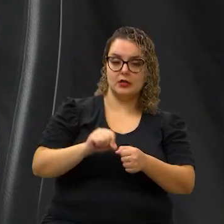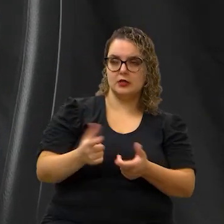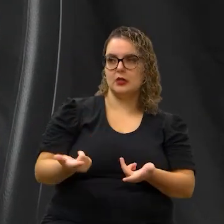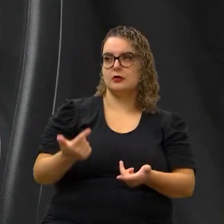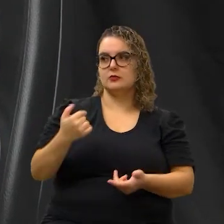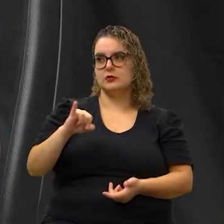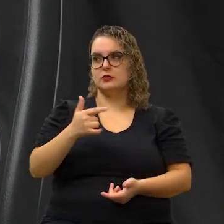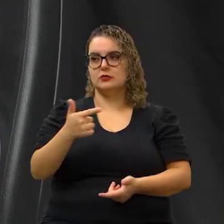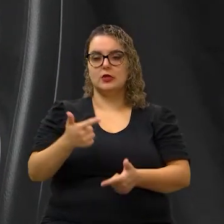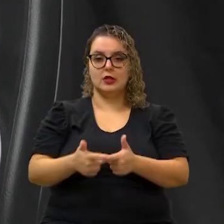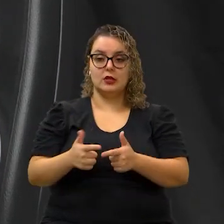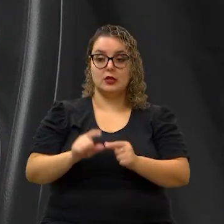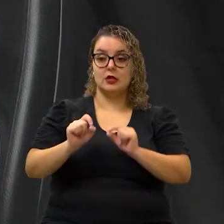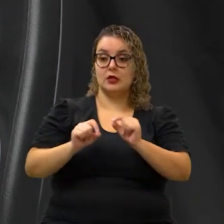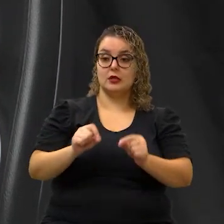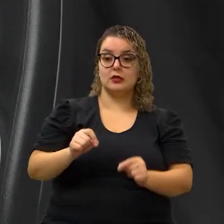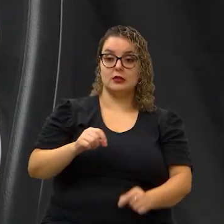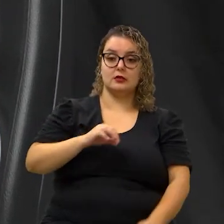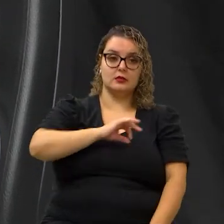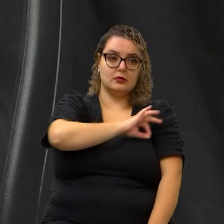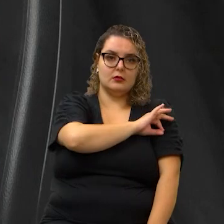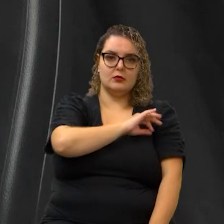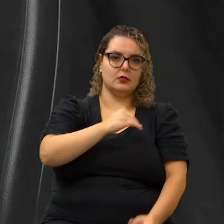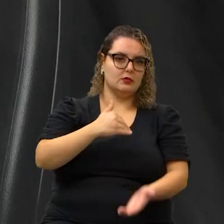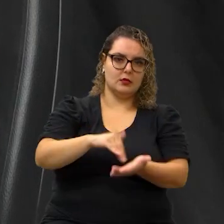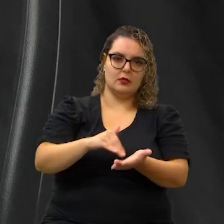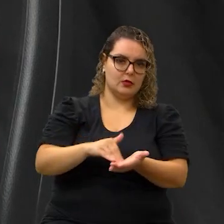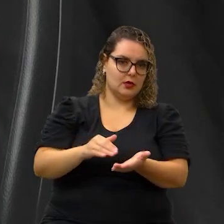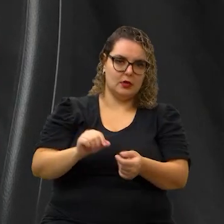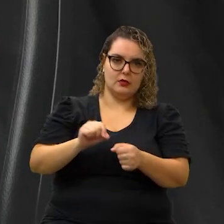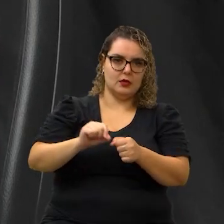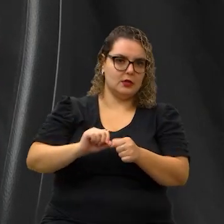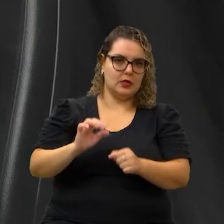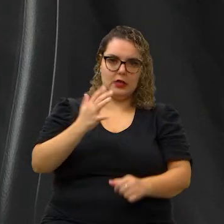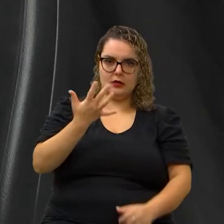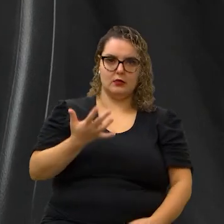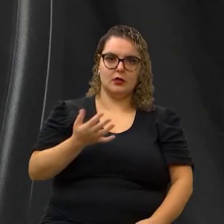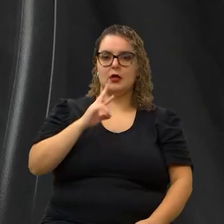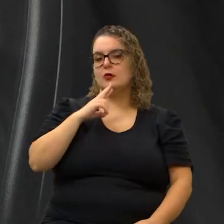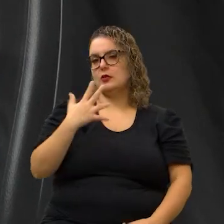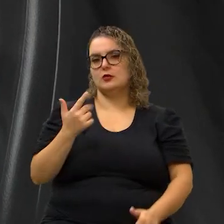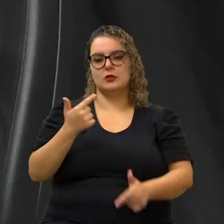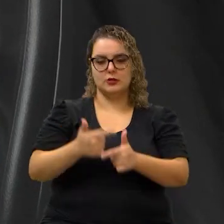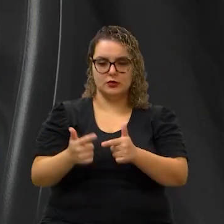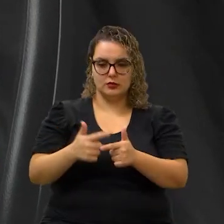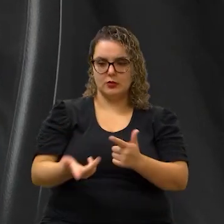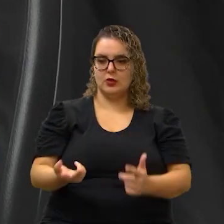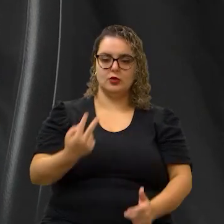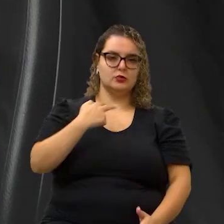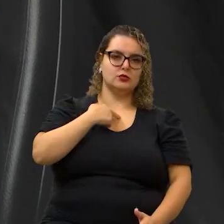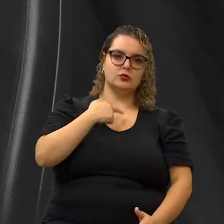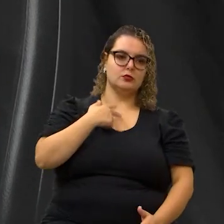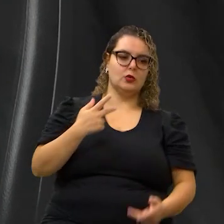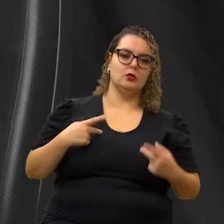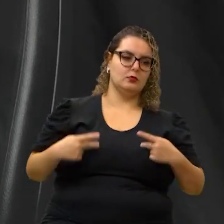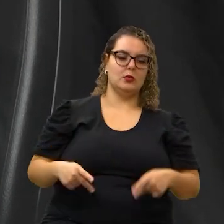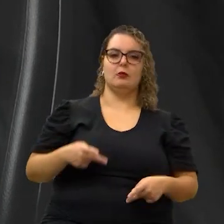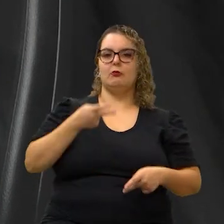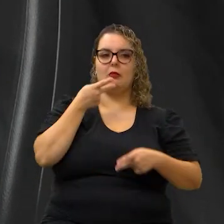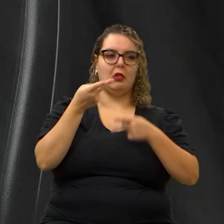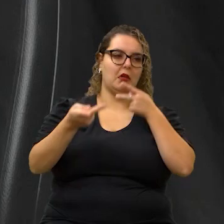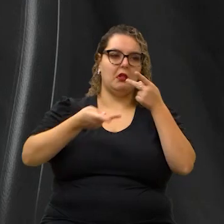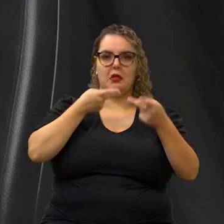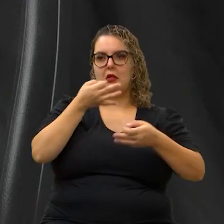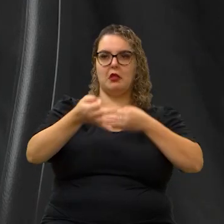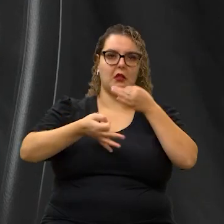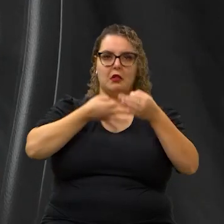quem está na prefeitura, na secretaria, tem que fazer acontecer, tem que resolver os problemas, não pode ter uma postura de